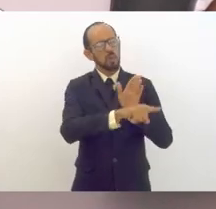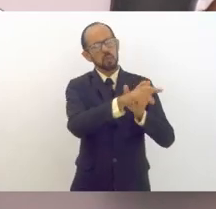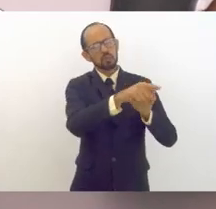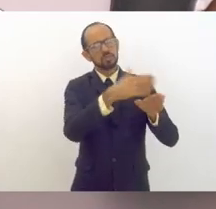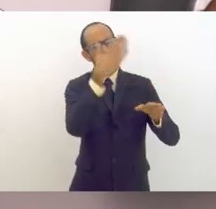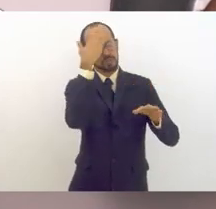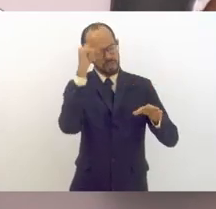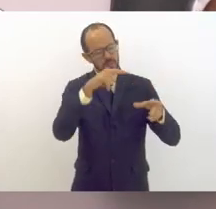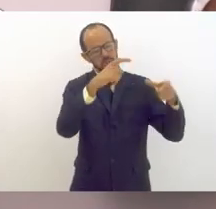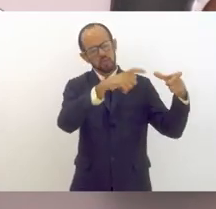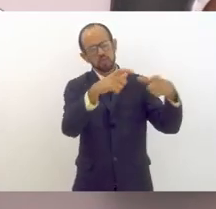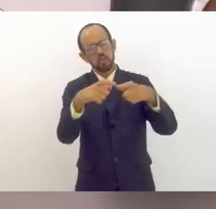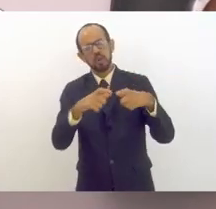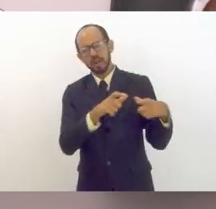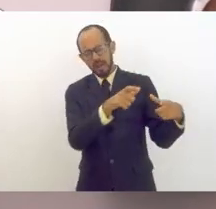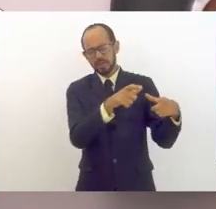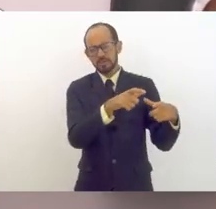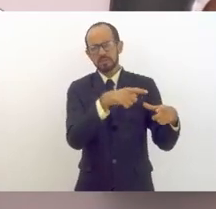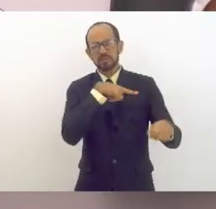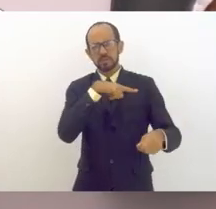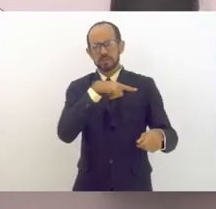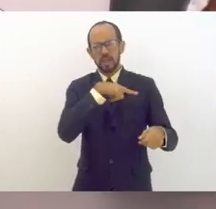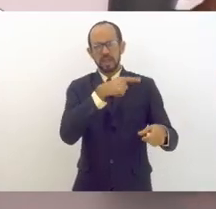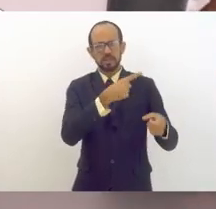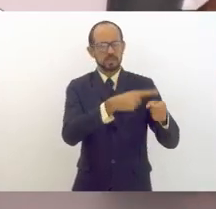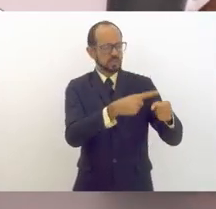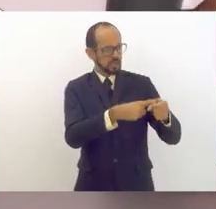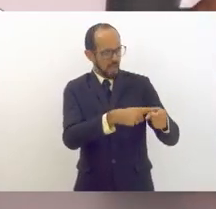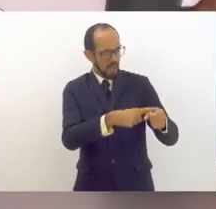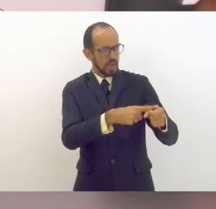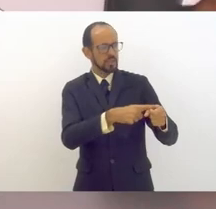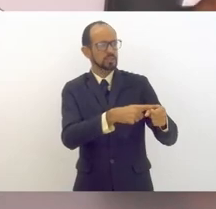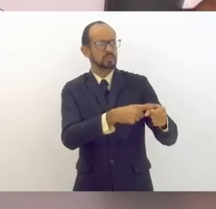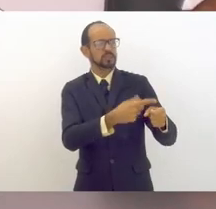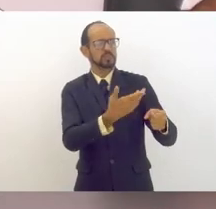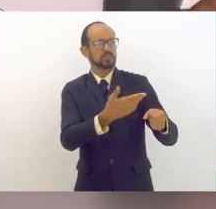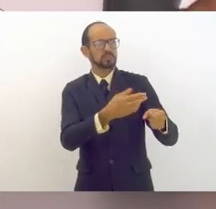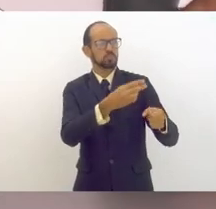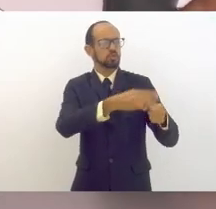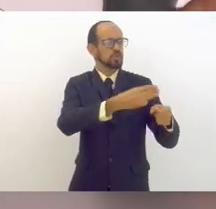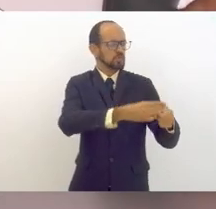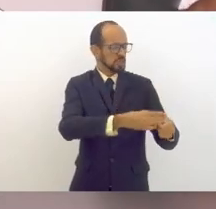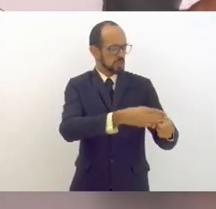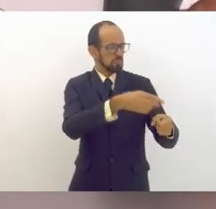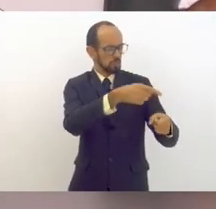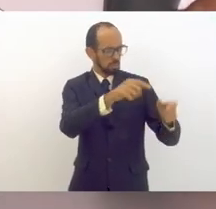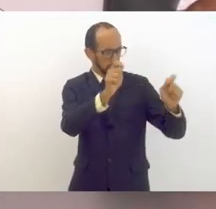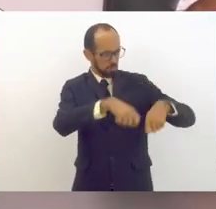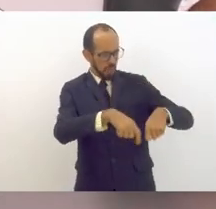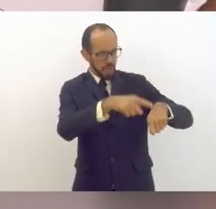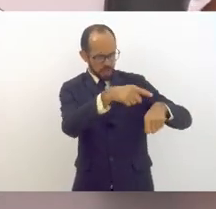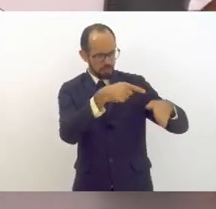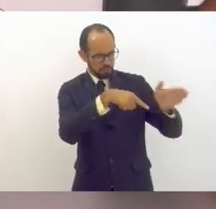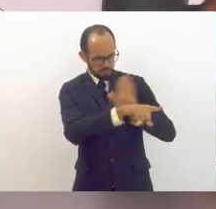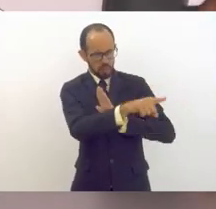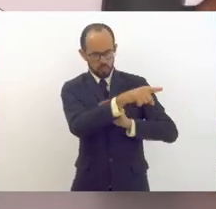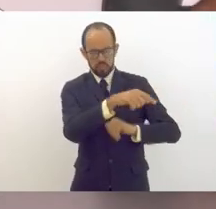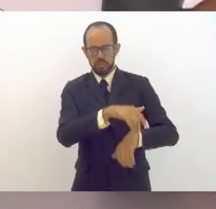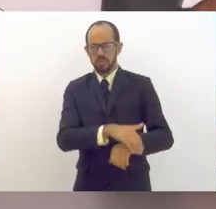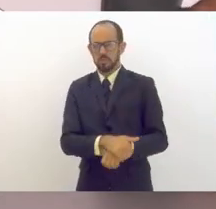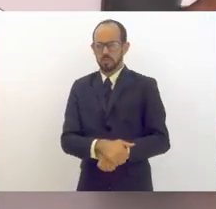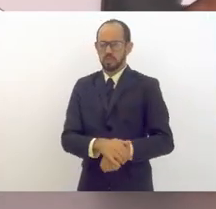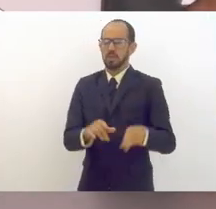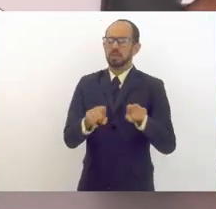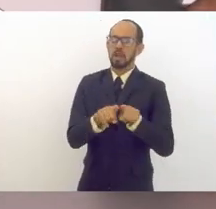local dessas vagas ociosas, assim, quais cidades, bairros, onde elas estão localizadas?